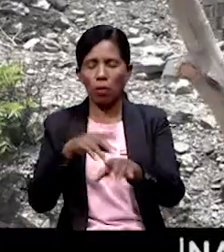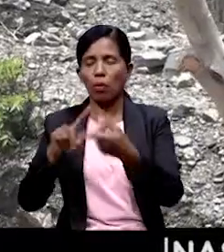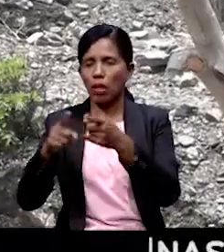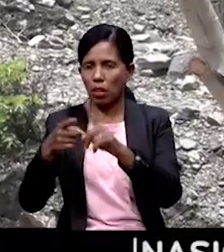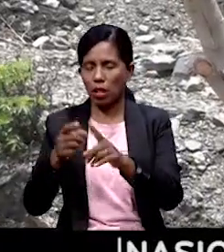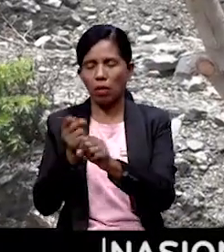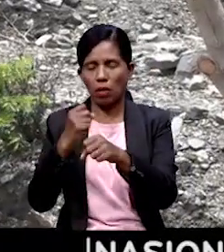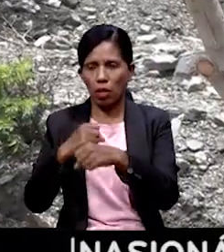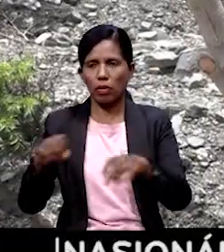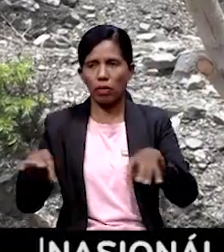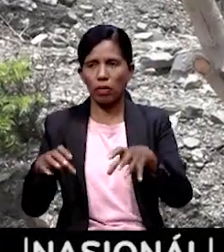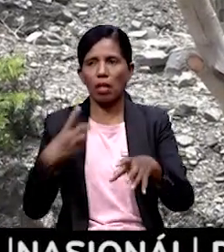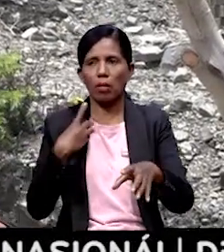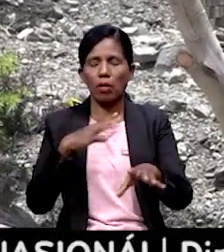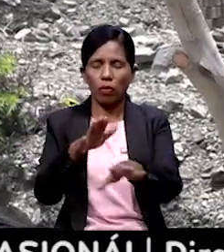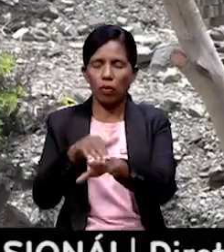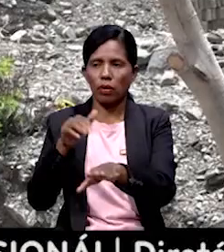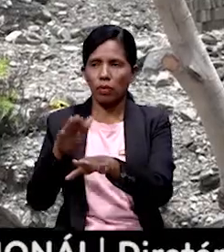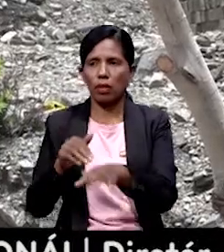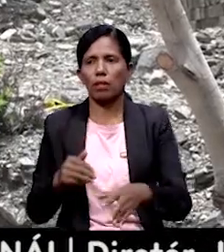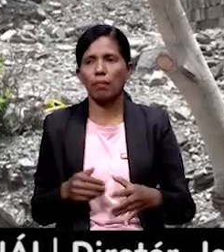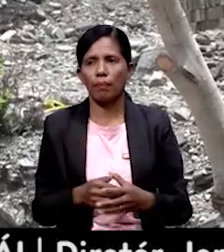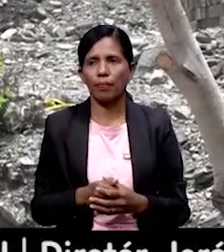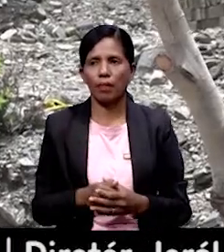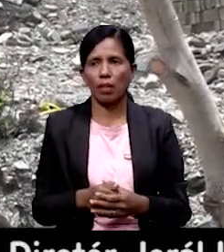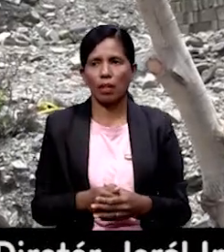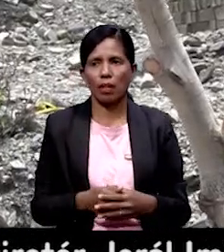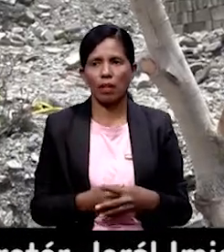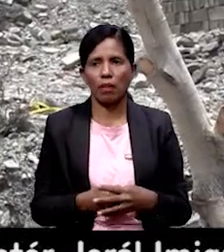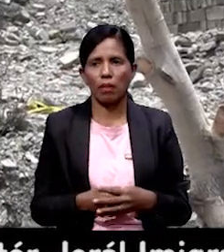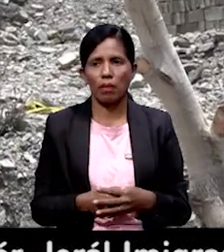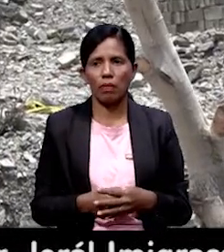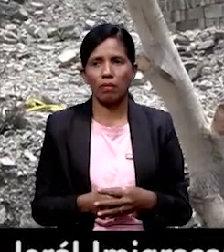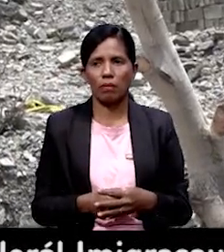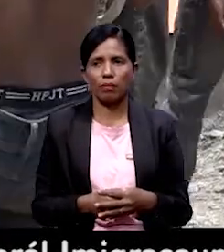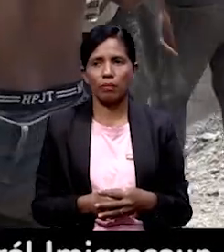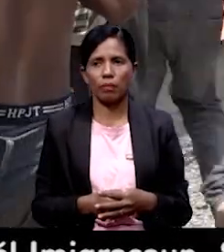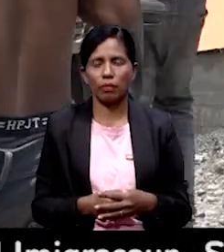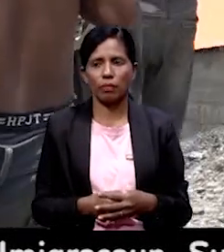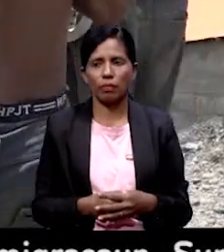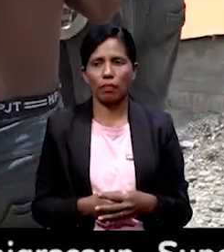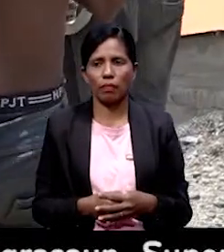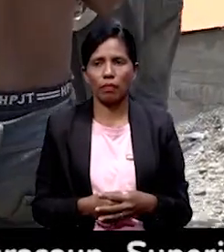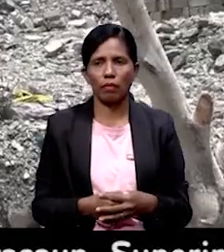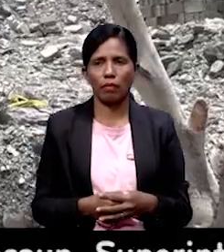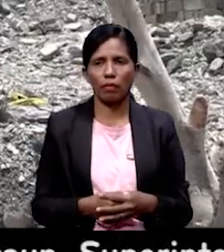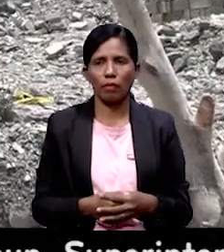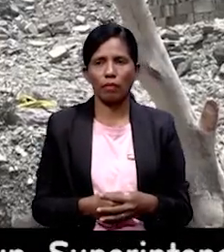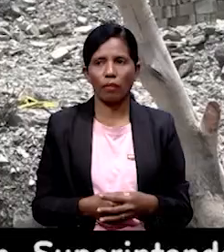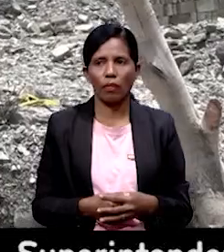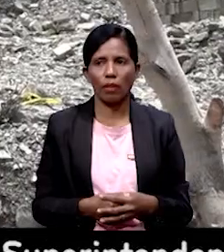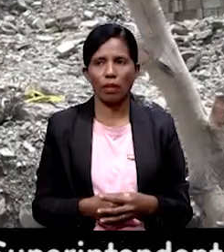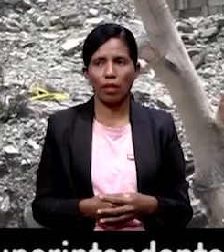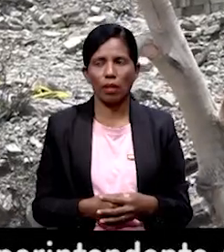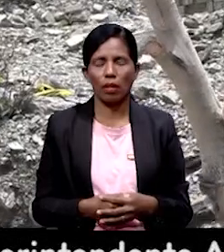ne ami ra koila det material se ra be han se be kuak kuak char ne maka ami hoda pare ka fil fil ba kuma se dia 4 de